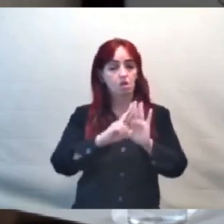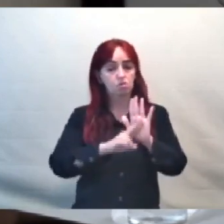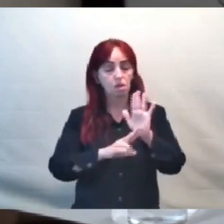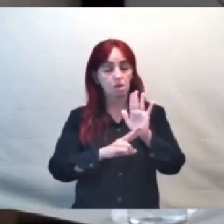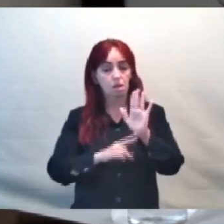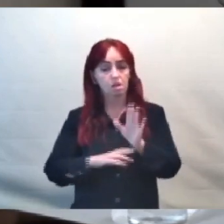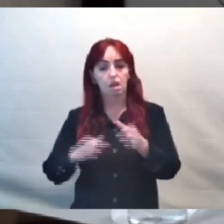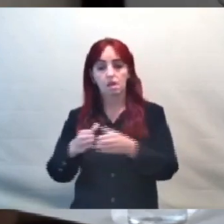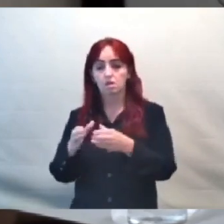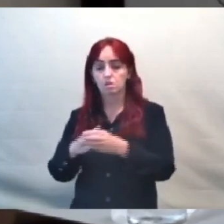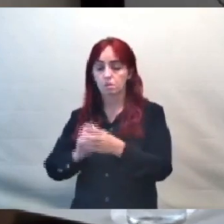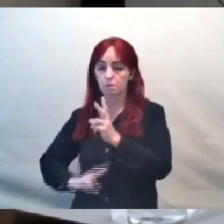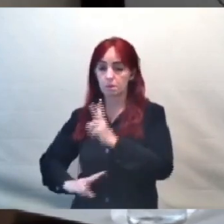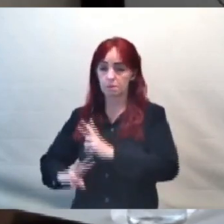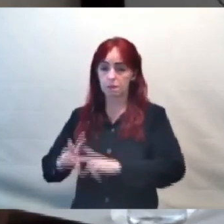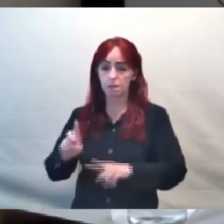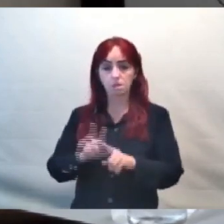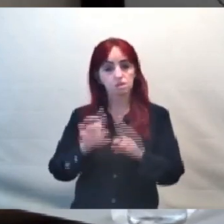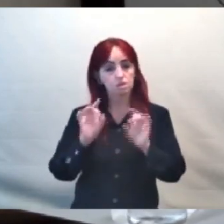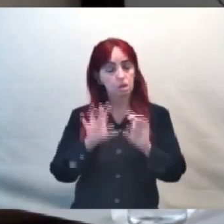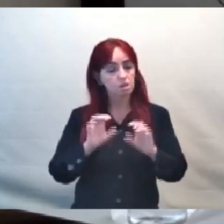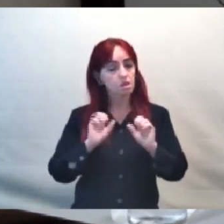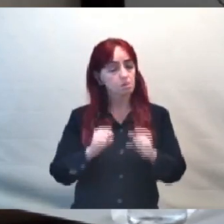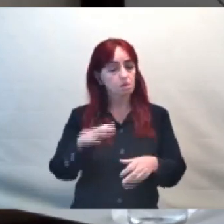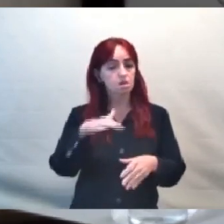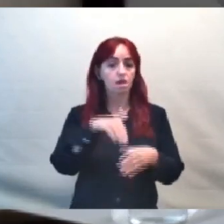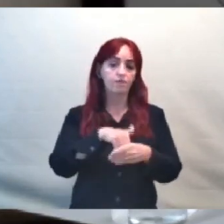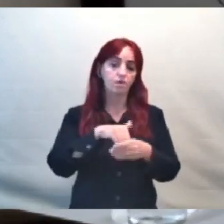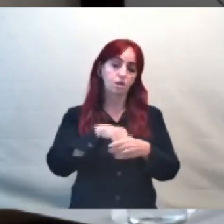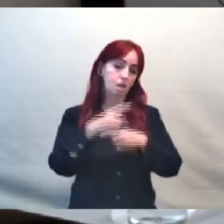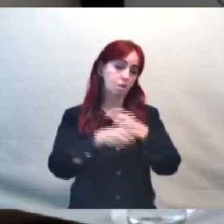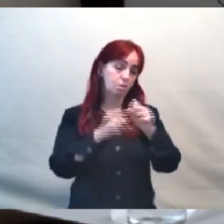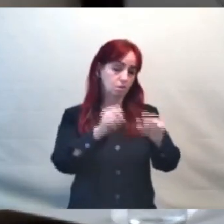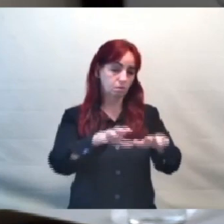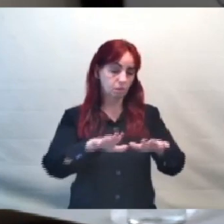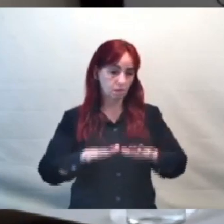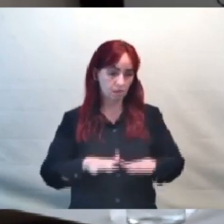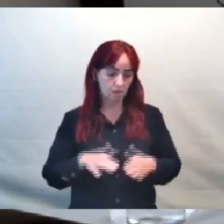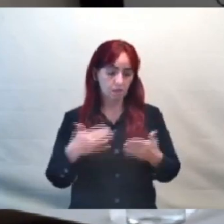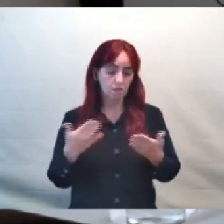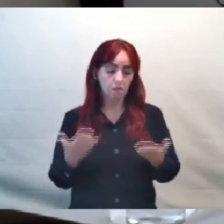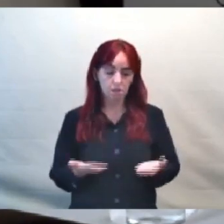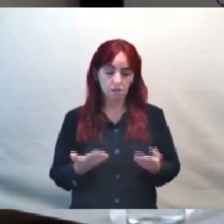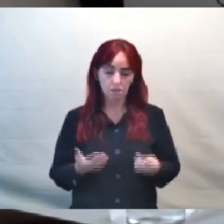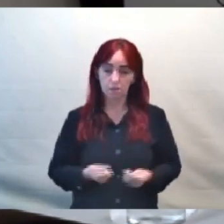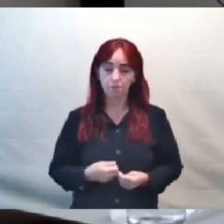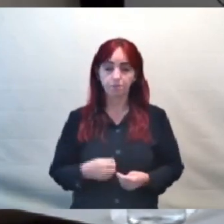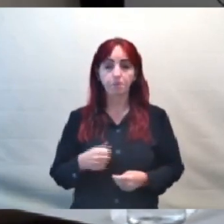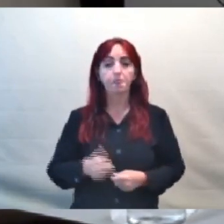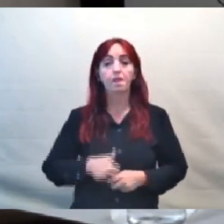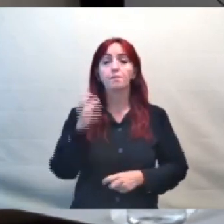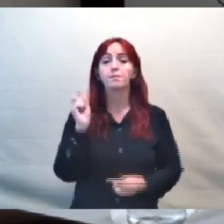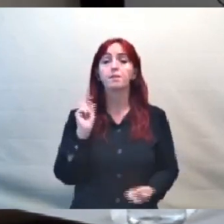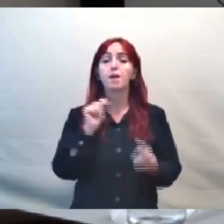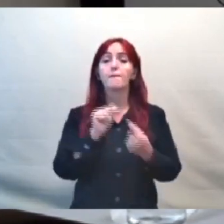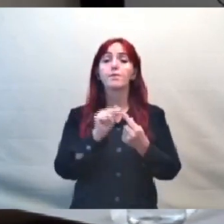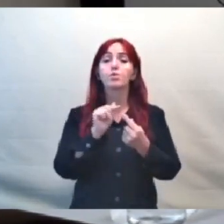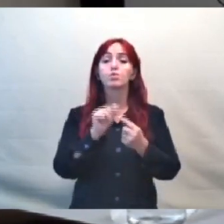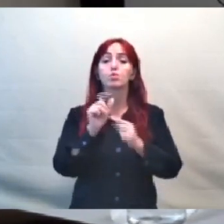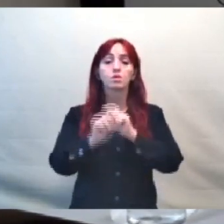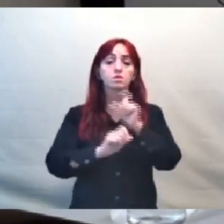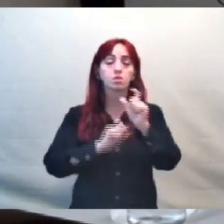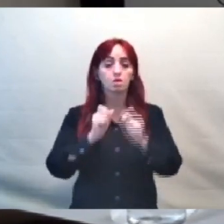é só assim que eles podem ser votados em plenário. Então, a primeira pontuação que eu quero deixar aqui para nós é que a atividade